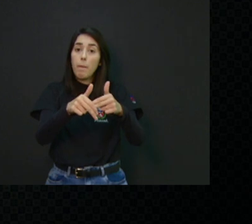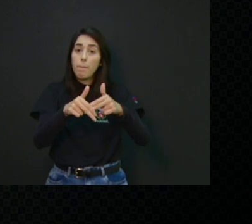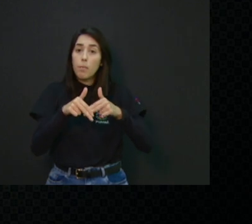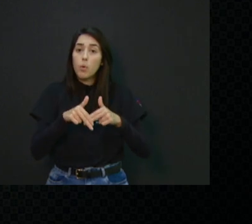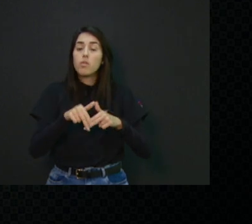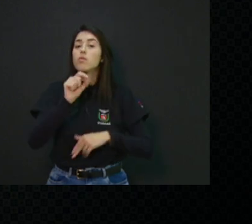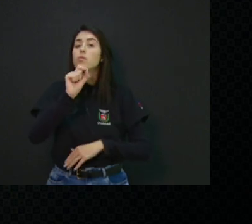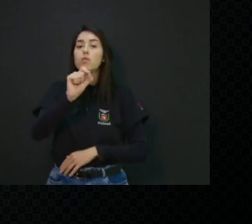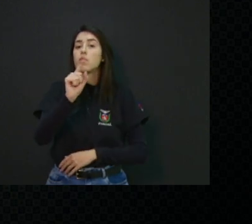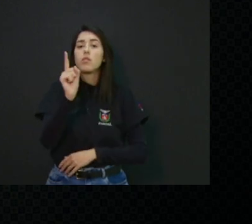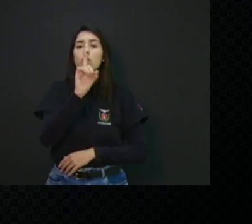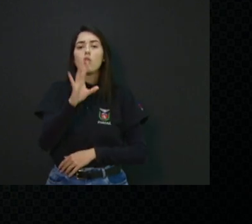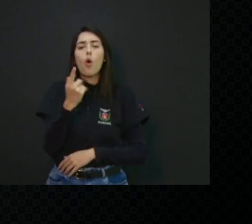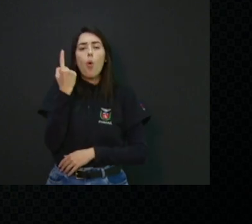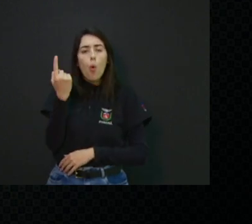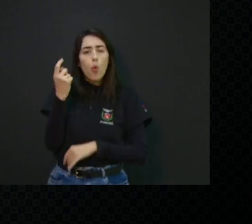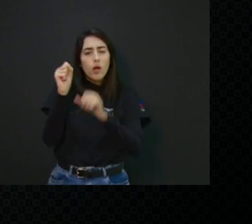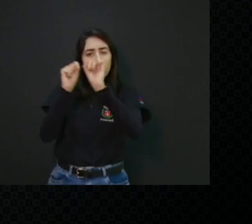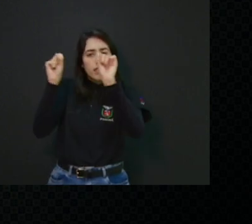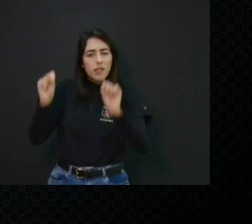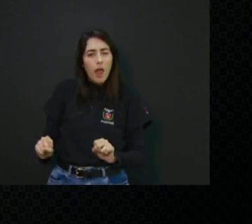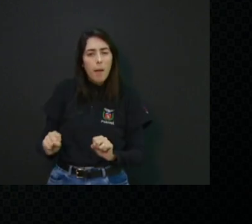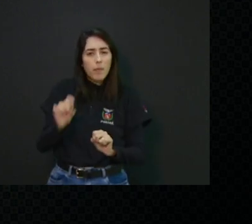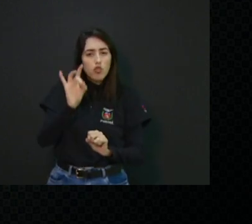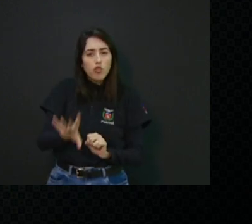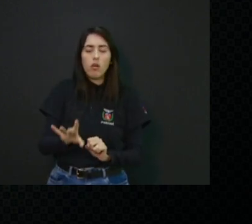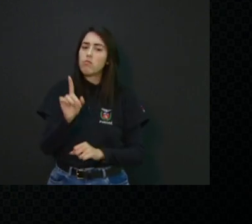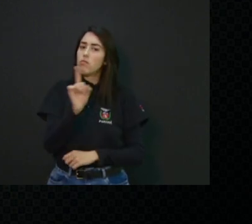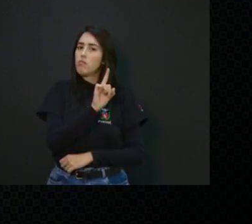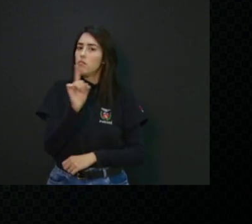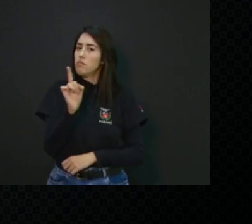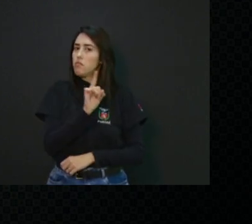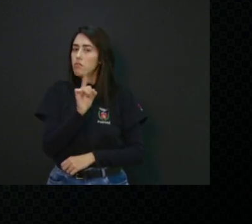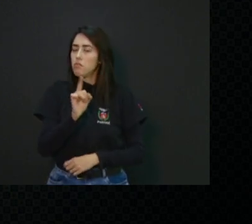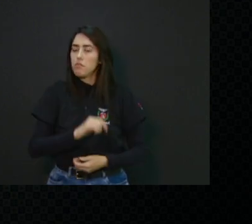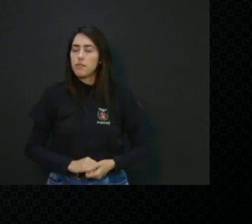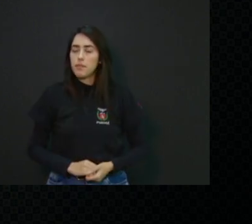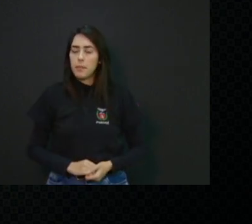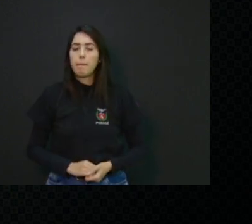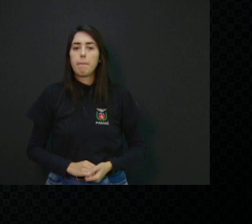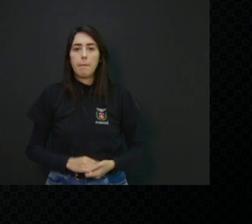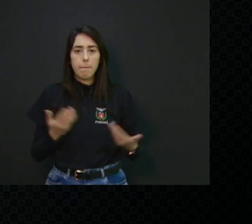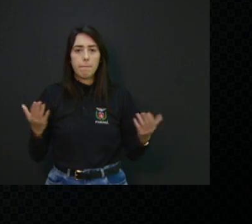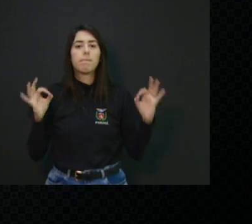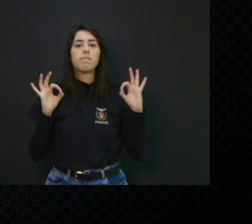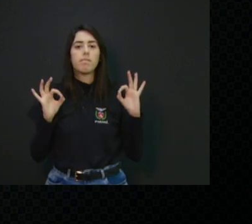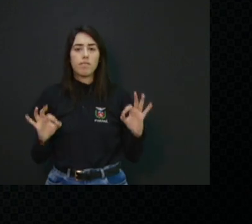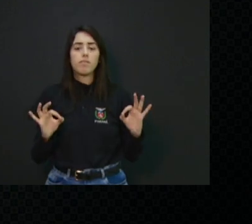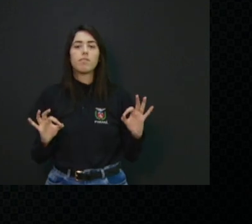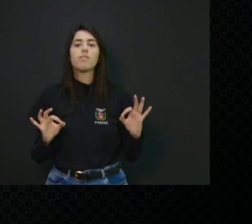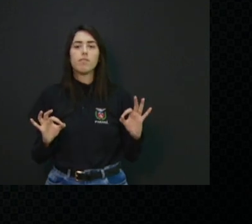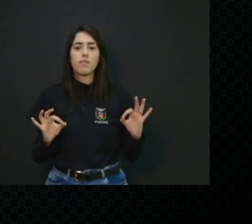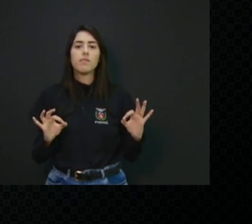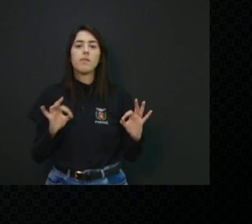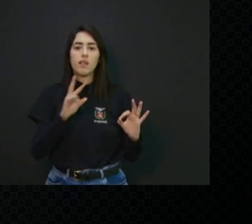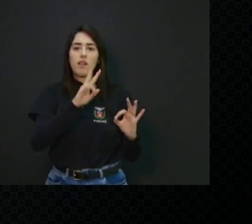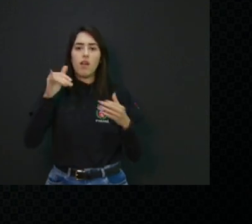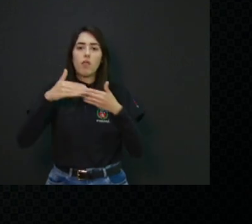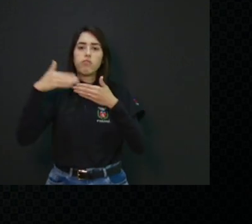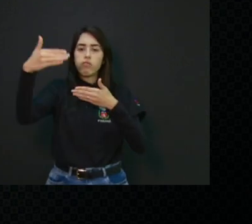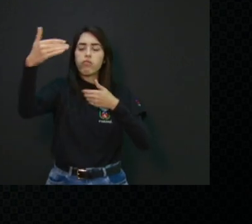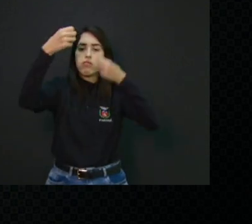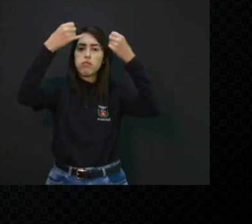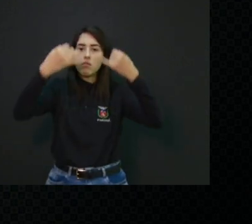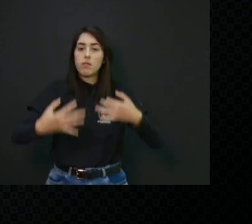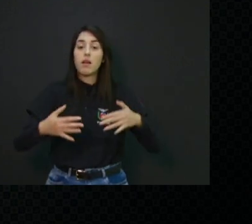ter apenas um sistema, né, professor Carlos? Com certeza. De comunicação. Né? Aí a gente vai conversar também, mas se a gente for analisar, a